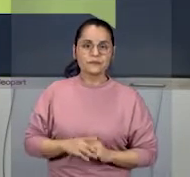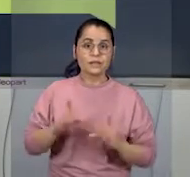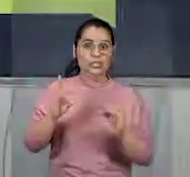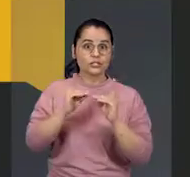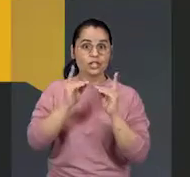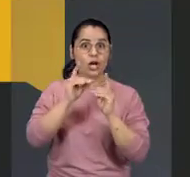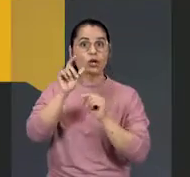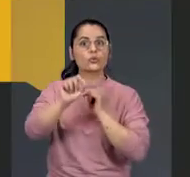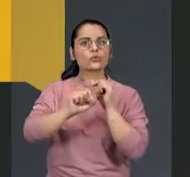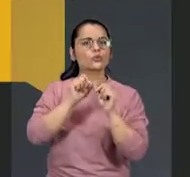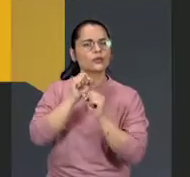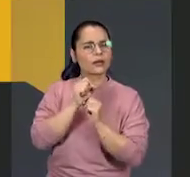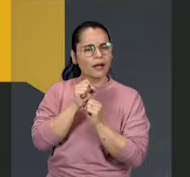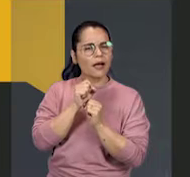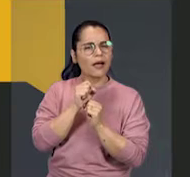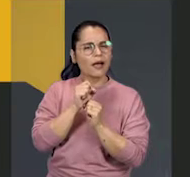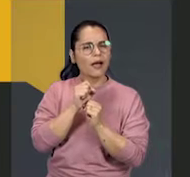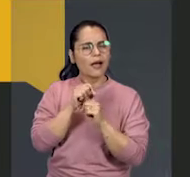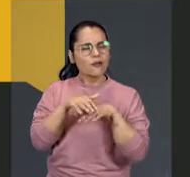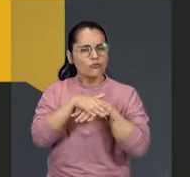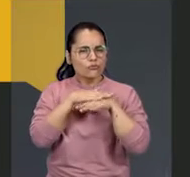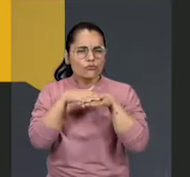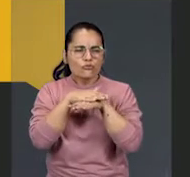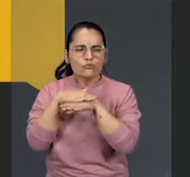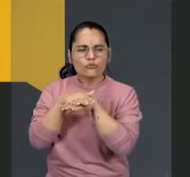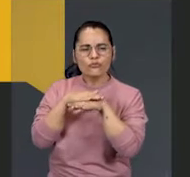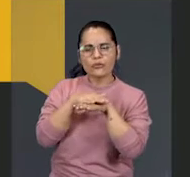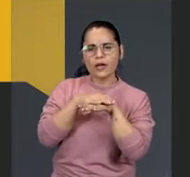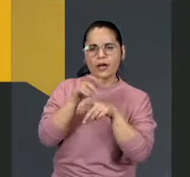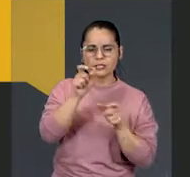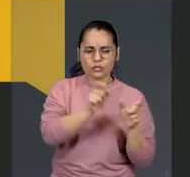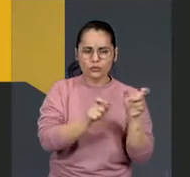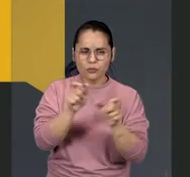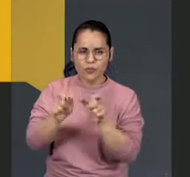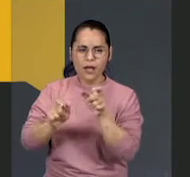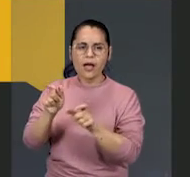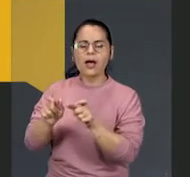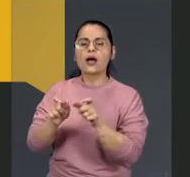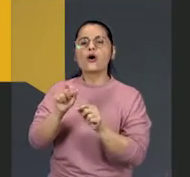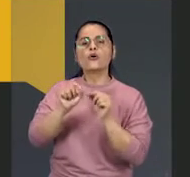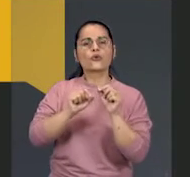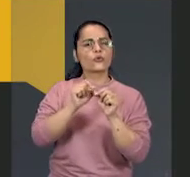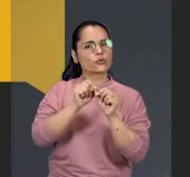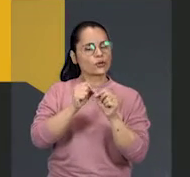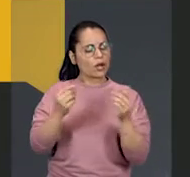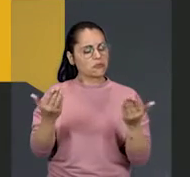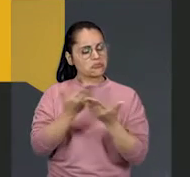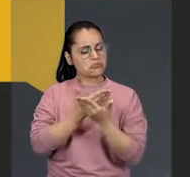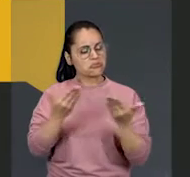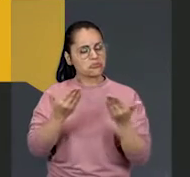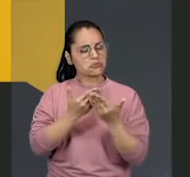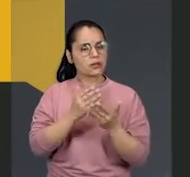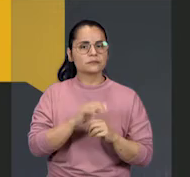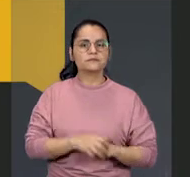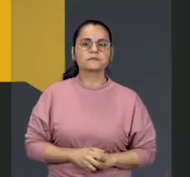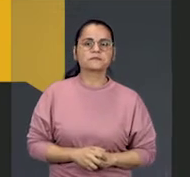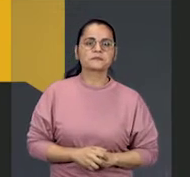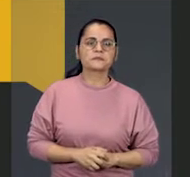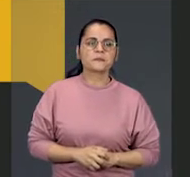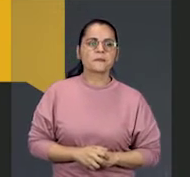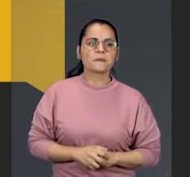Diálogo. Diálogos são as falas dos personagens que devem ser ditas pelos atores.